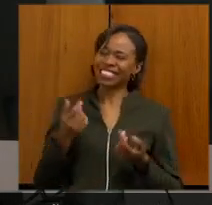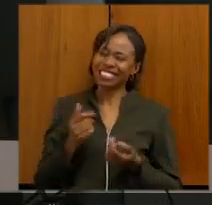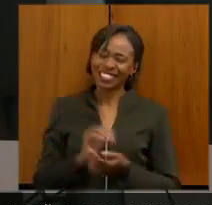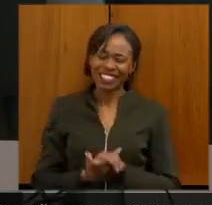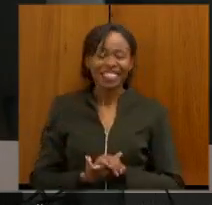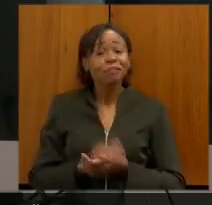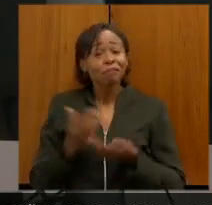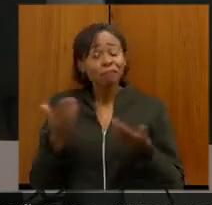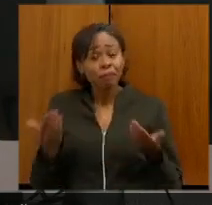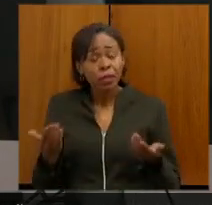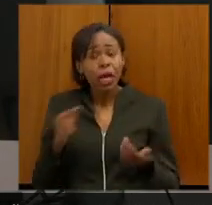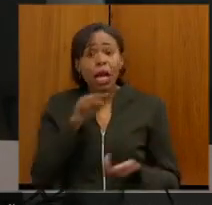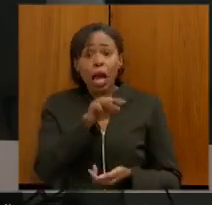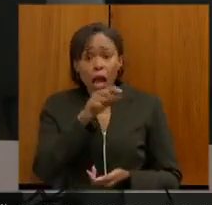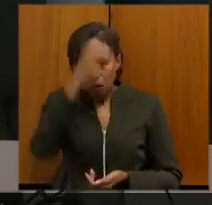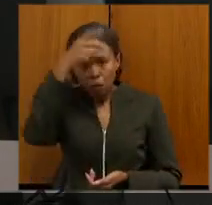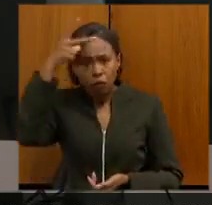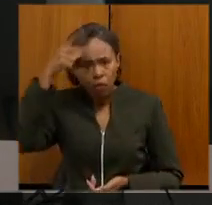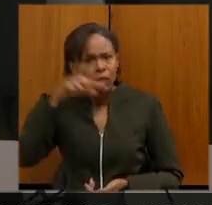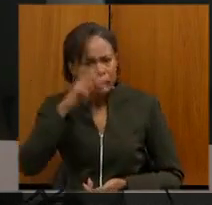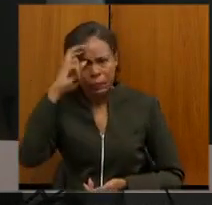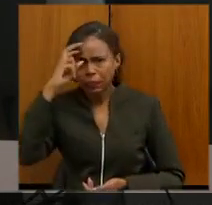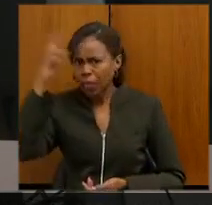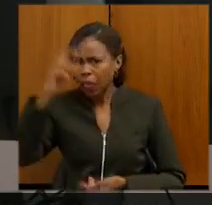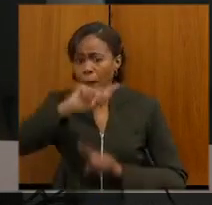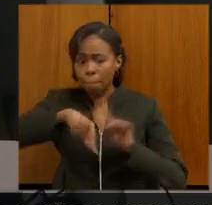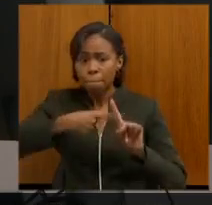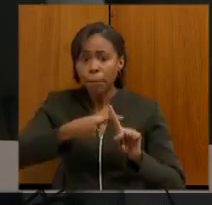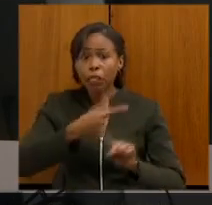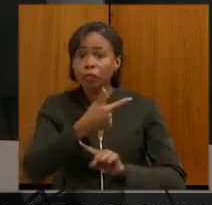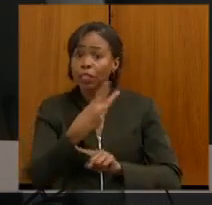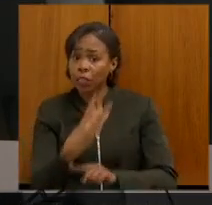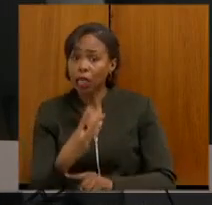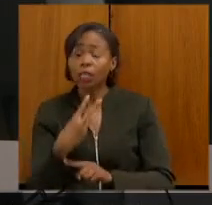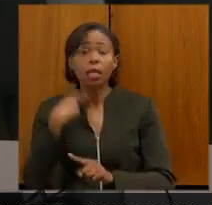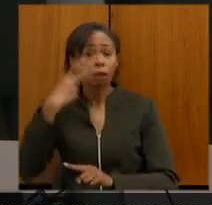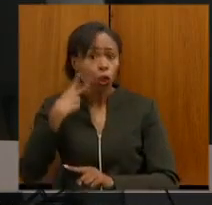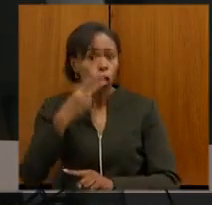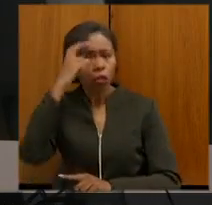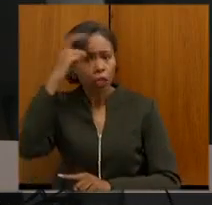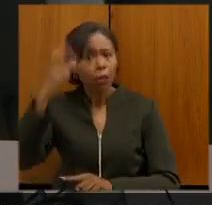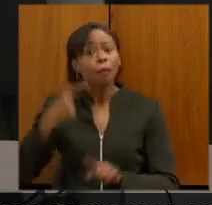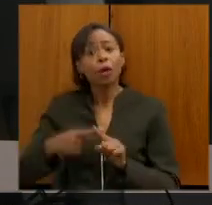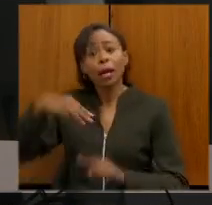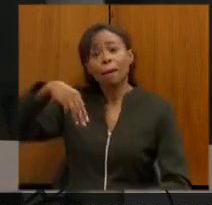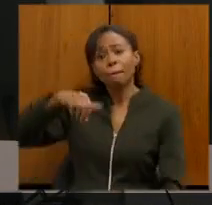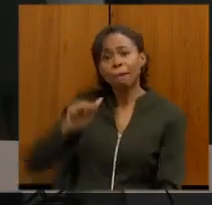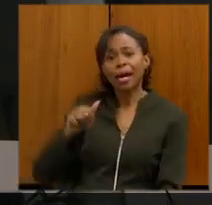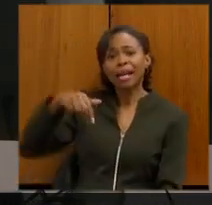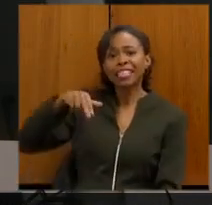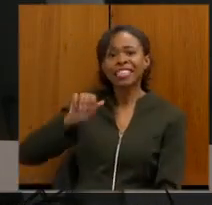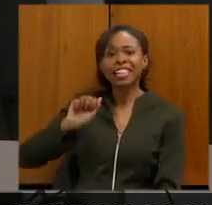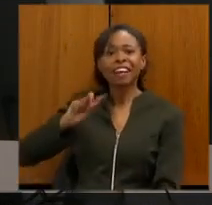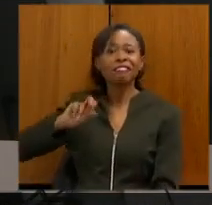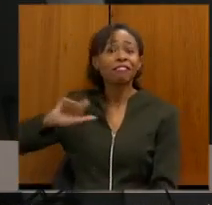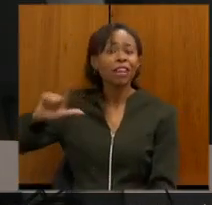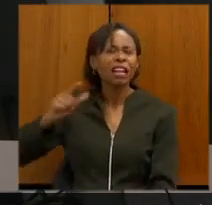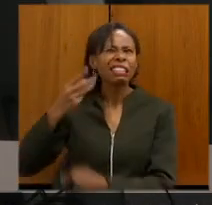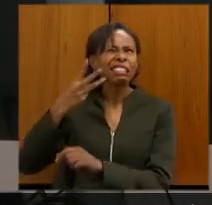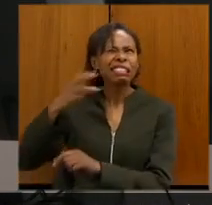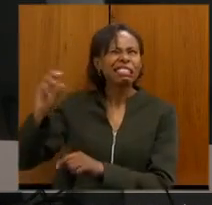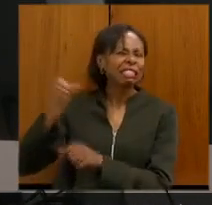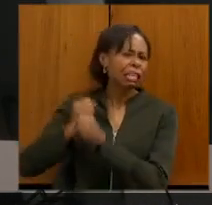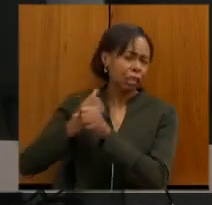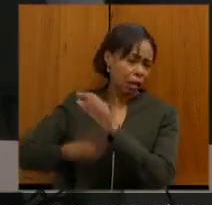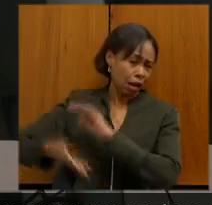aí ele é ter é muito inteligente assim trazer ela sou inteligente porque o Maquiavel a trezentos e tantos anos atrás aí